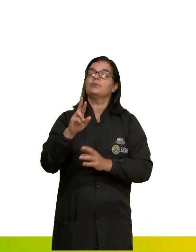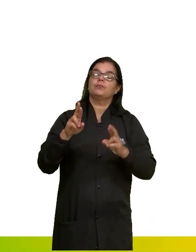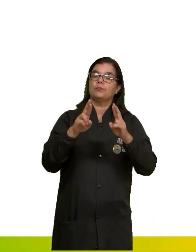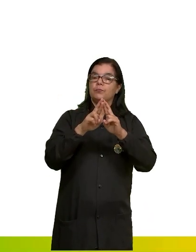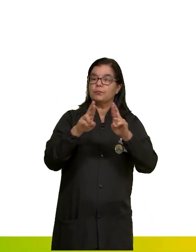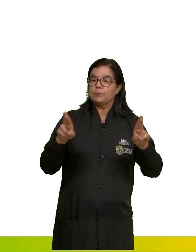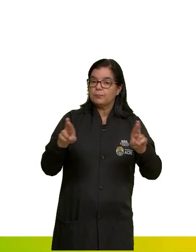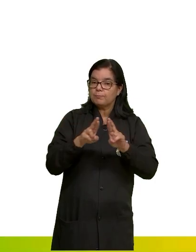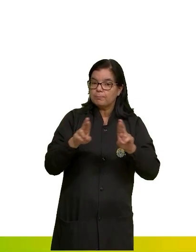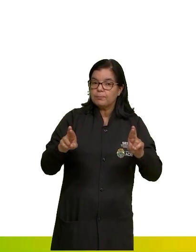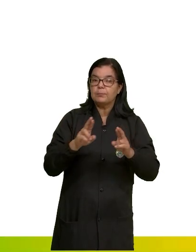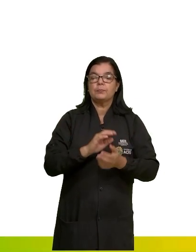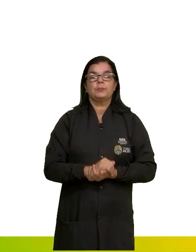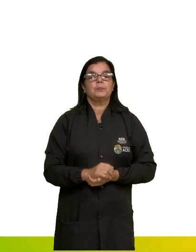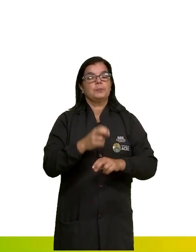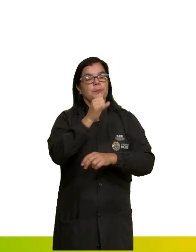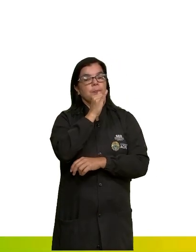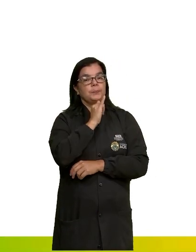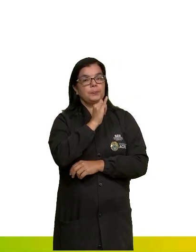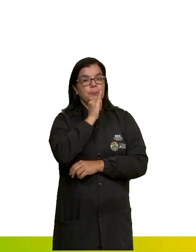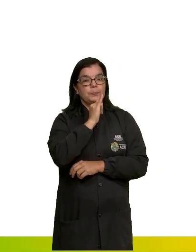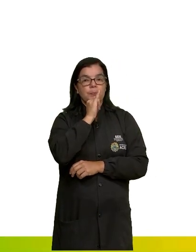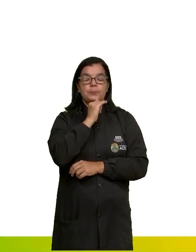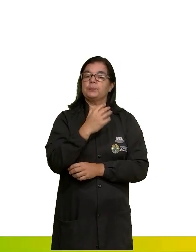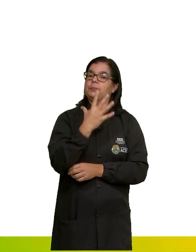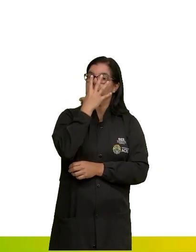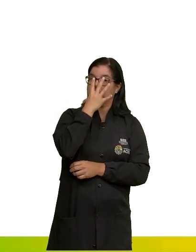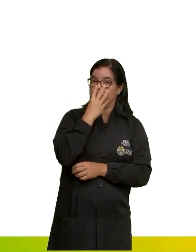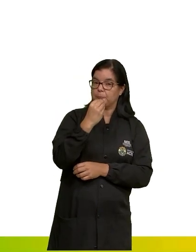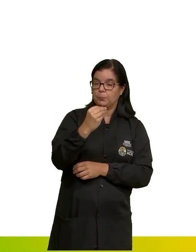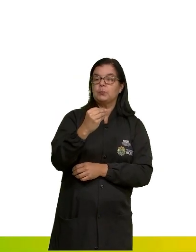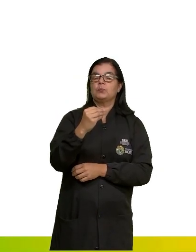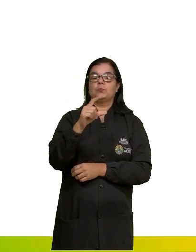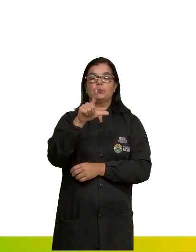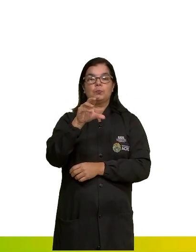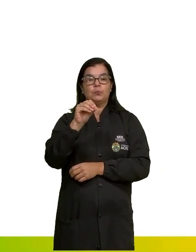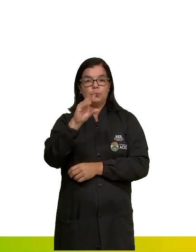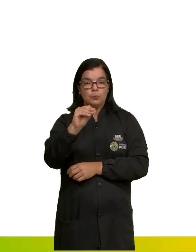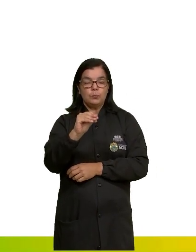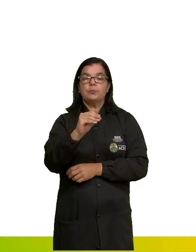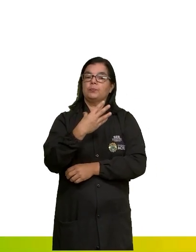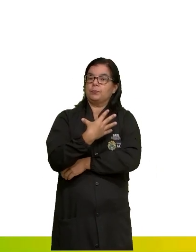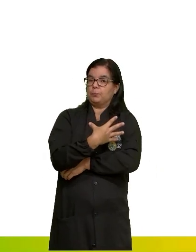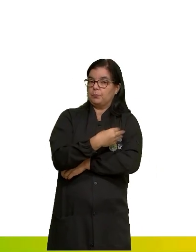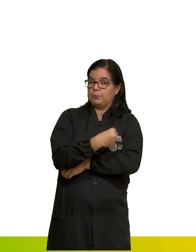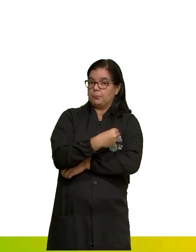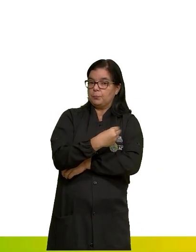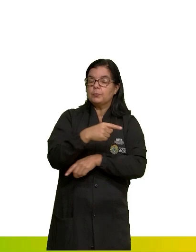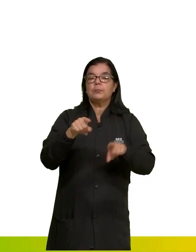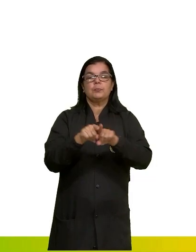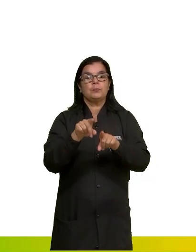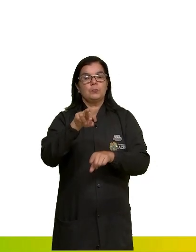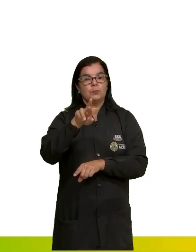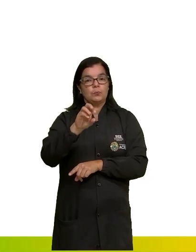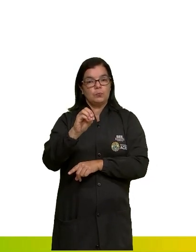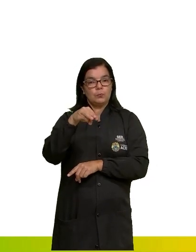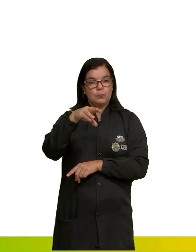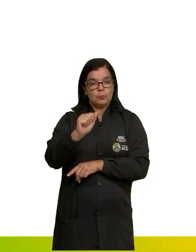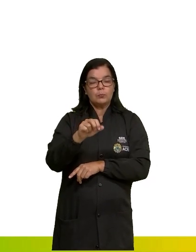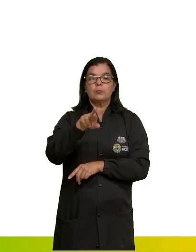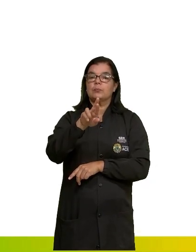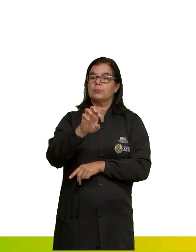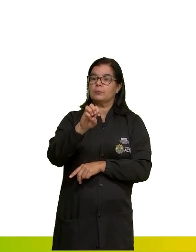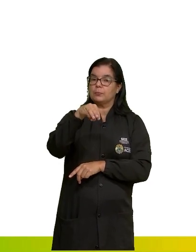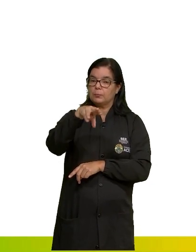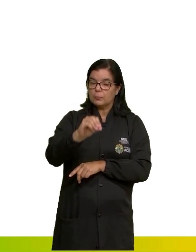criação de algum ritual. Por exemplo, aquela loba que amamenta Rômulo e Rêmulo lá na antiga Roma, é uma historinha